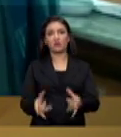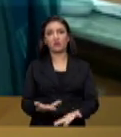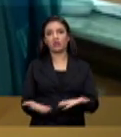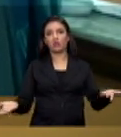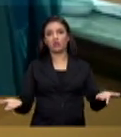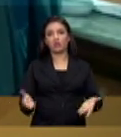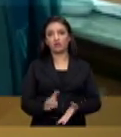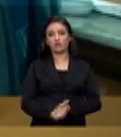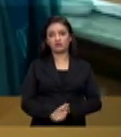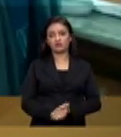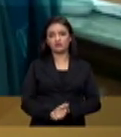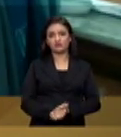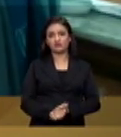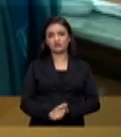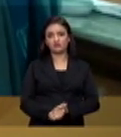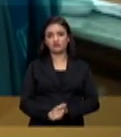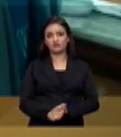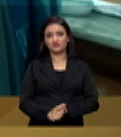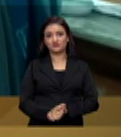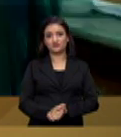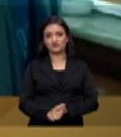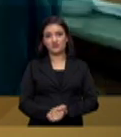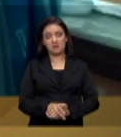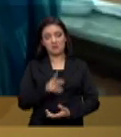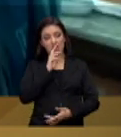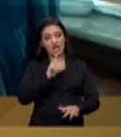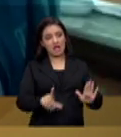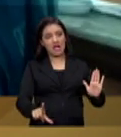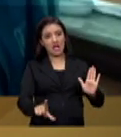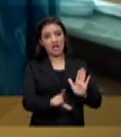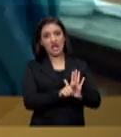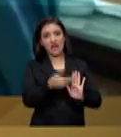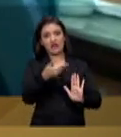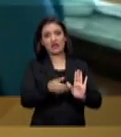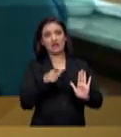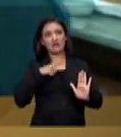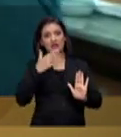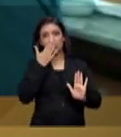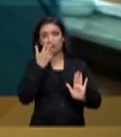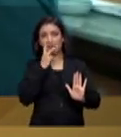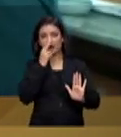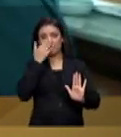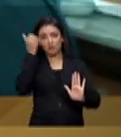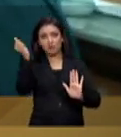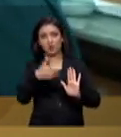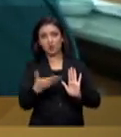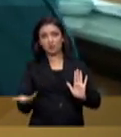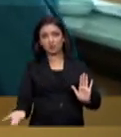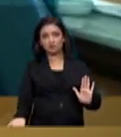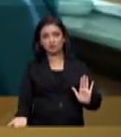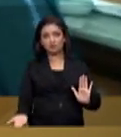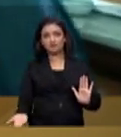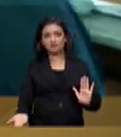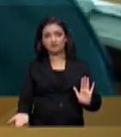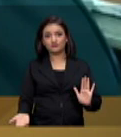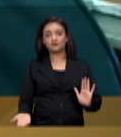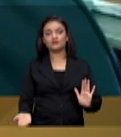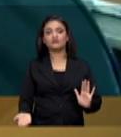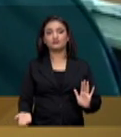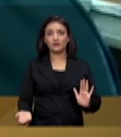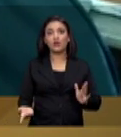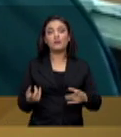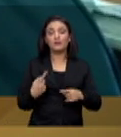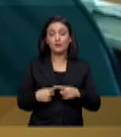Estará inobservada a própria lei que rege essa interpretação, no que